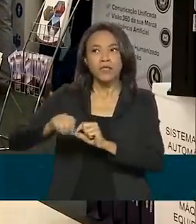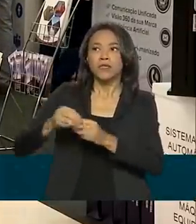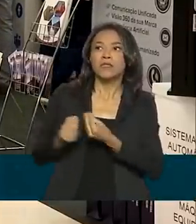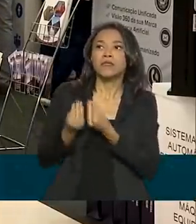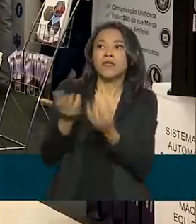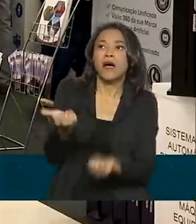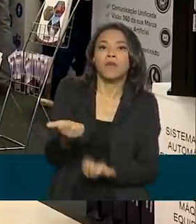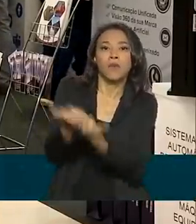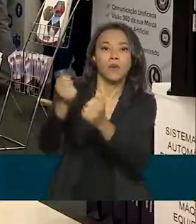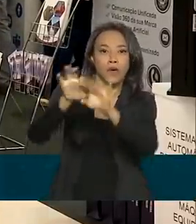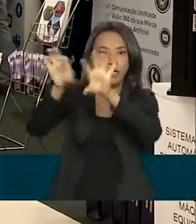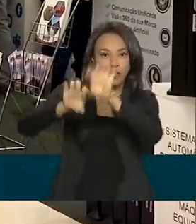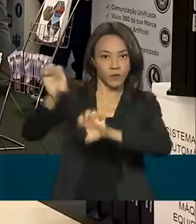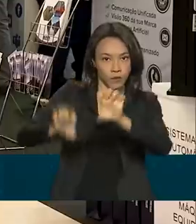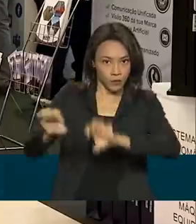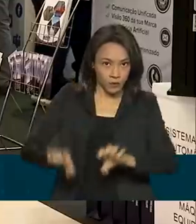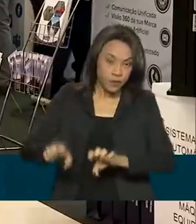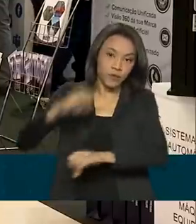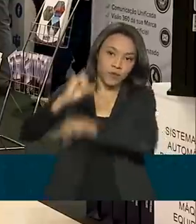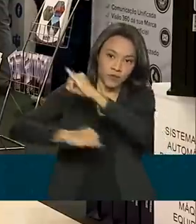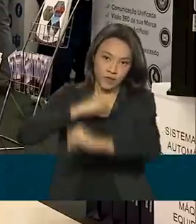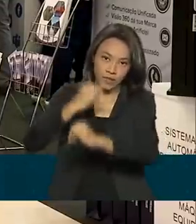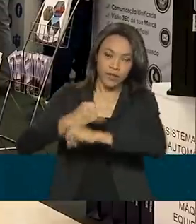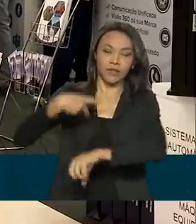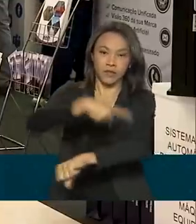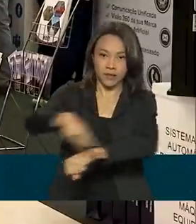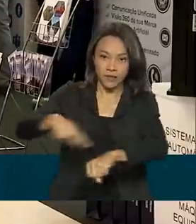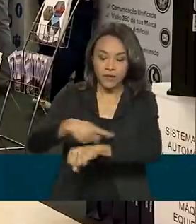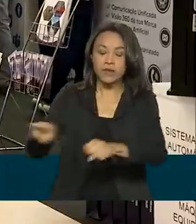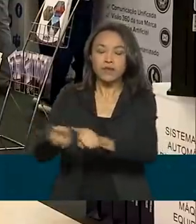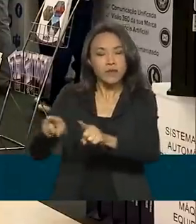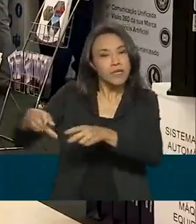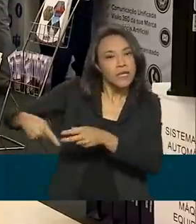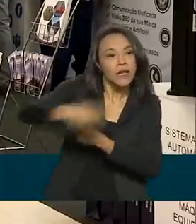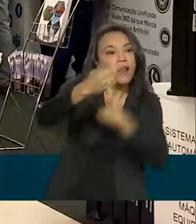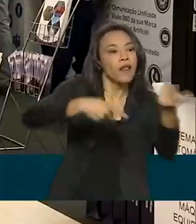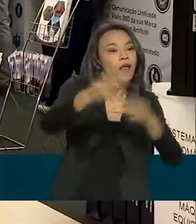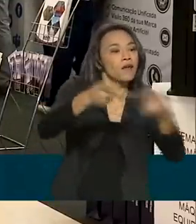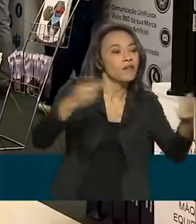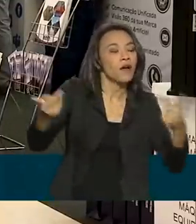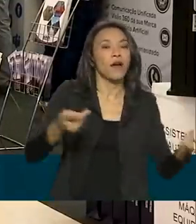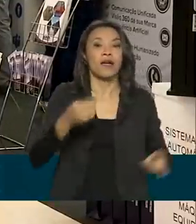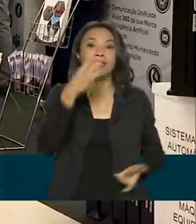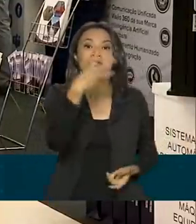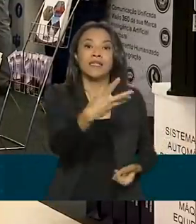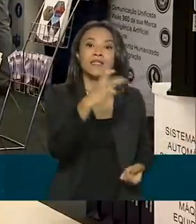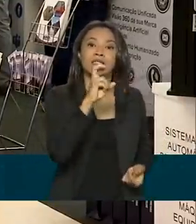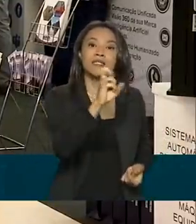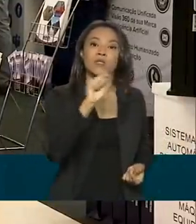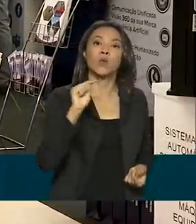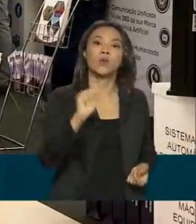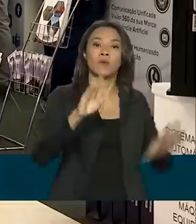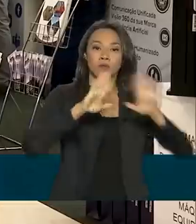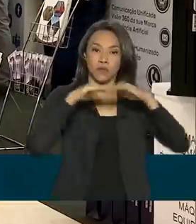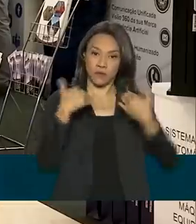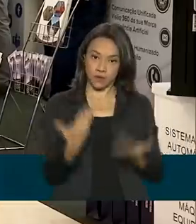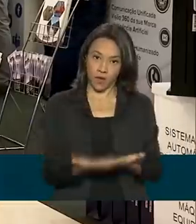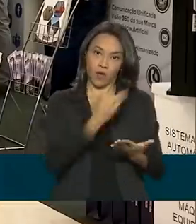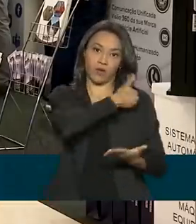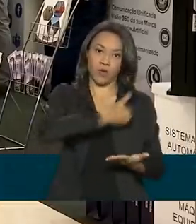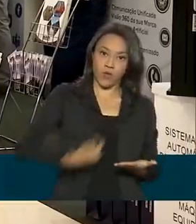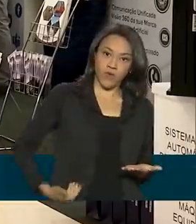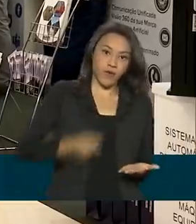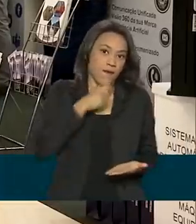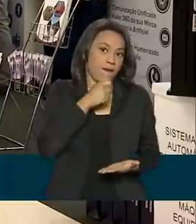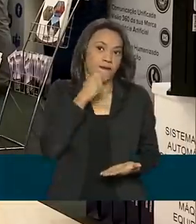infraestrutura da rede no país, inclusive para levar conectividade a mais de 35 mil escolas públicas que ainda não